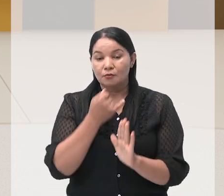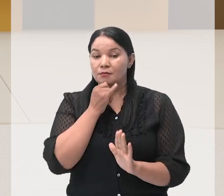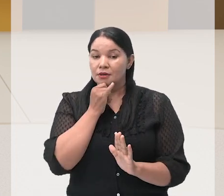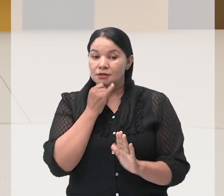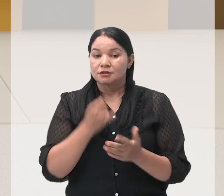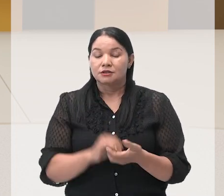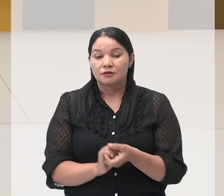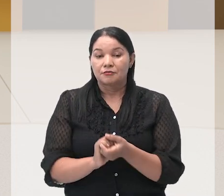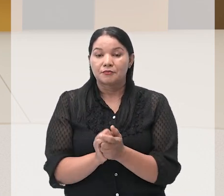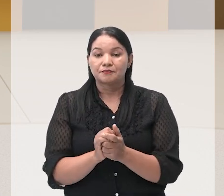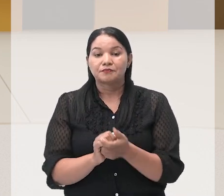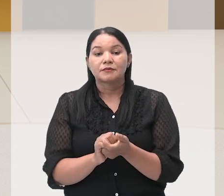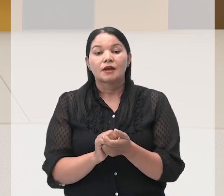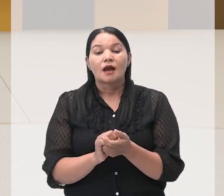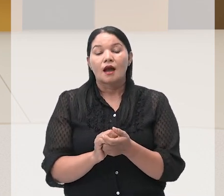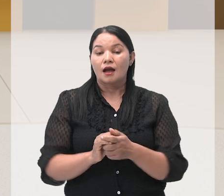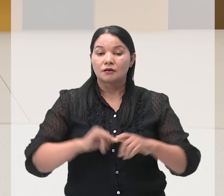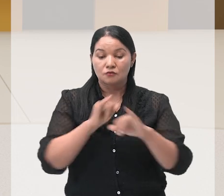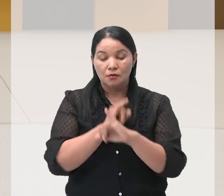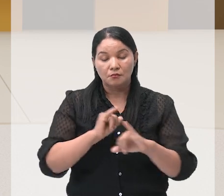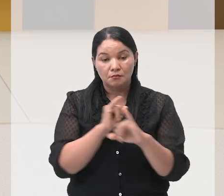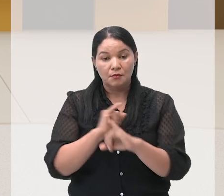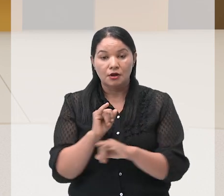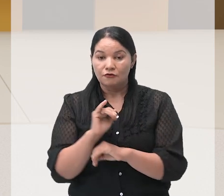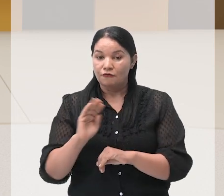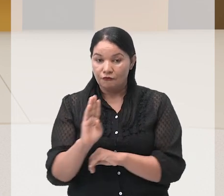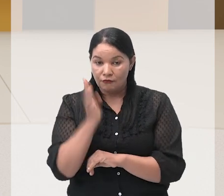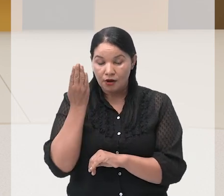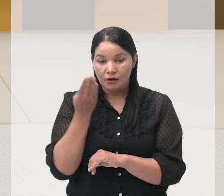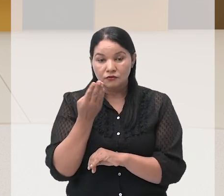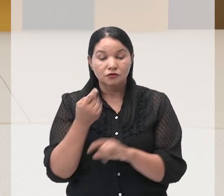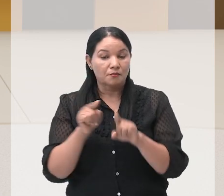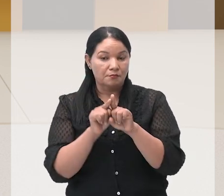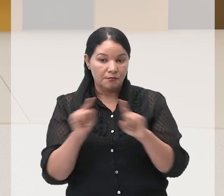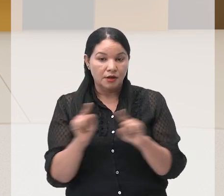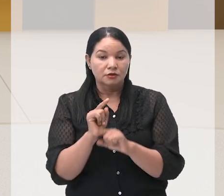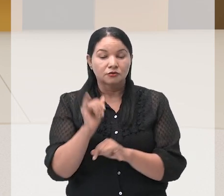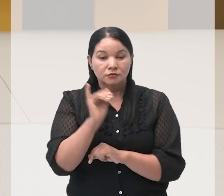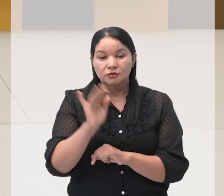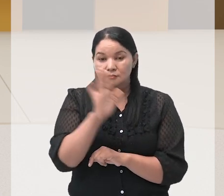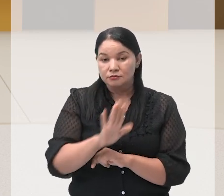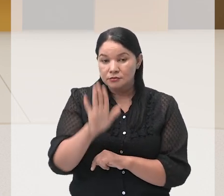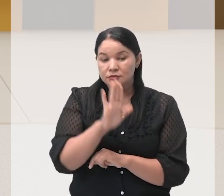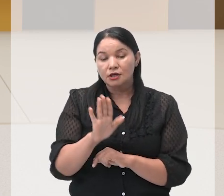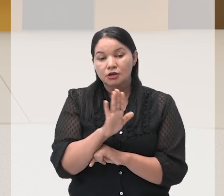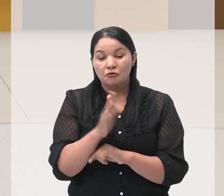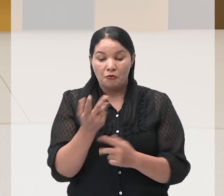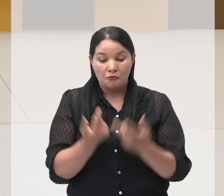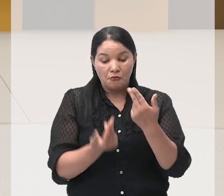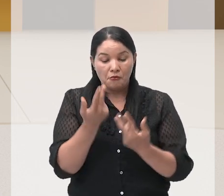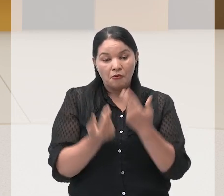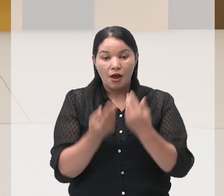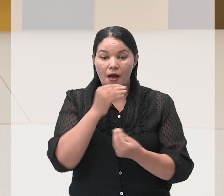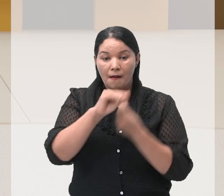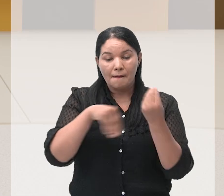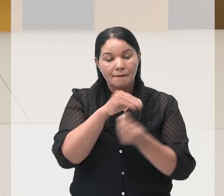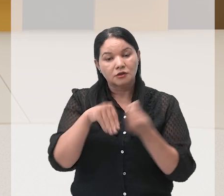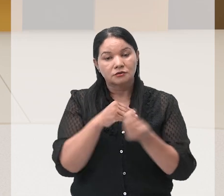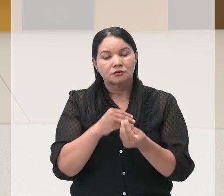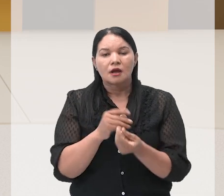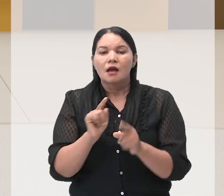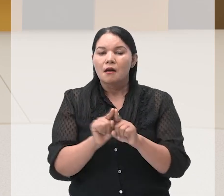se protege? Como que a gente pode se proteger de informações falsas que chegam para a gente nas nossas